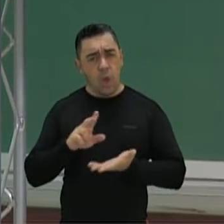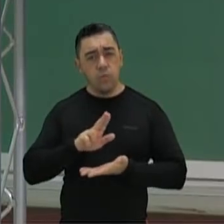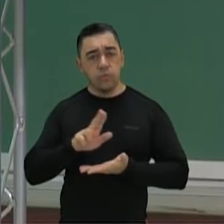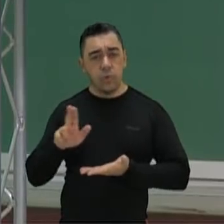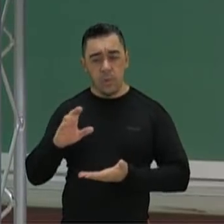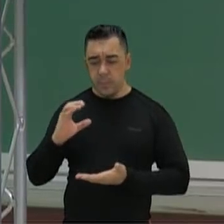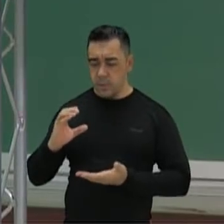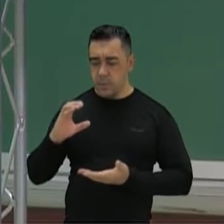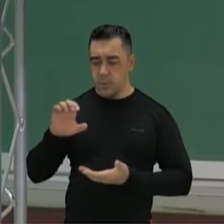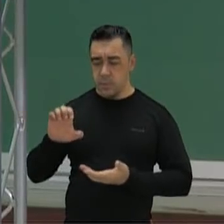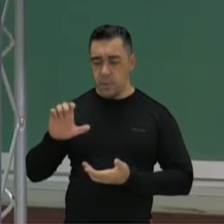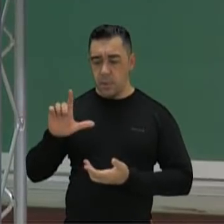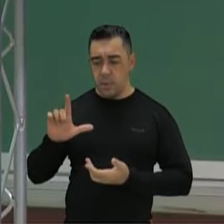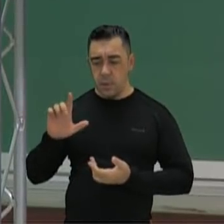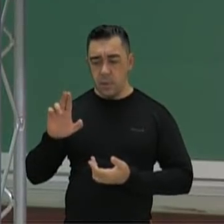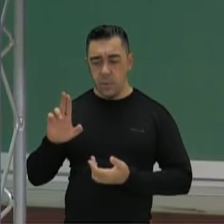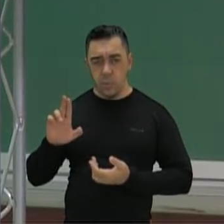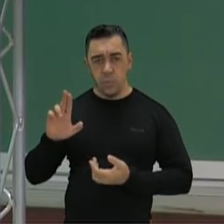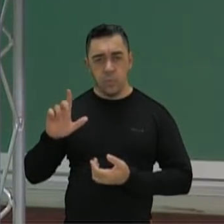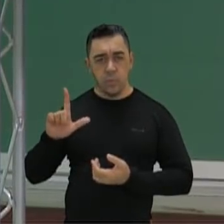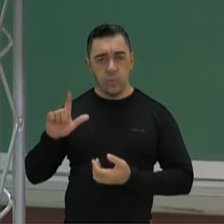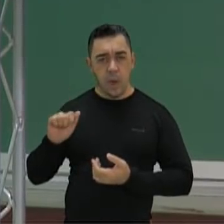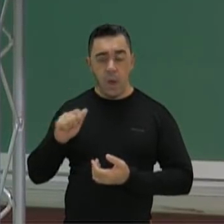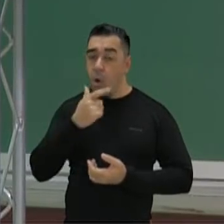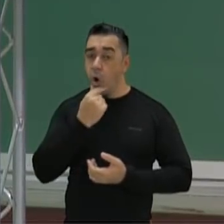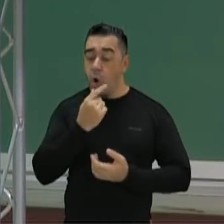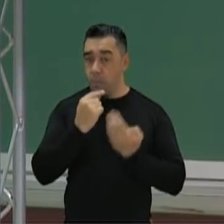ele disse assim, olha, todo e qualquer ser vivo é